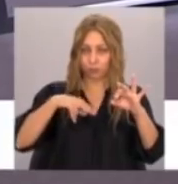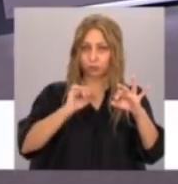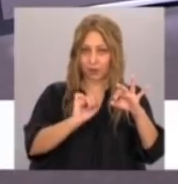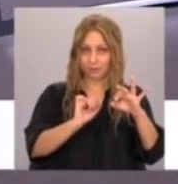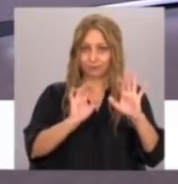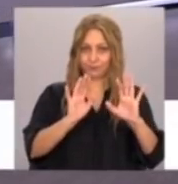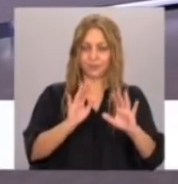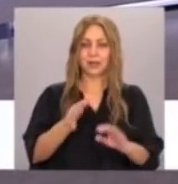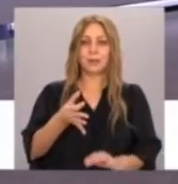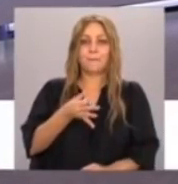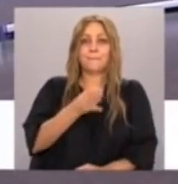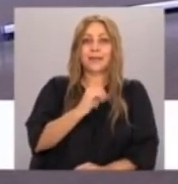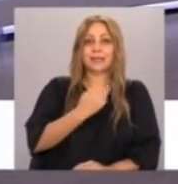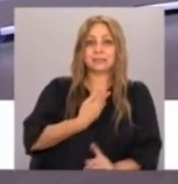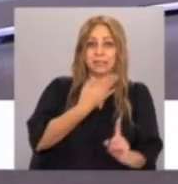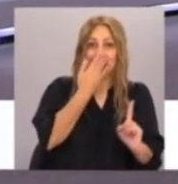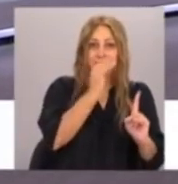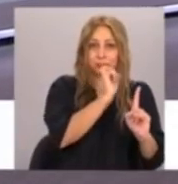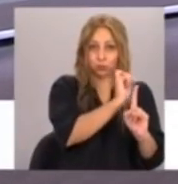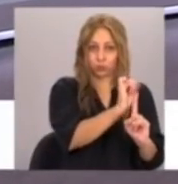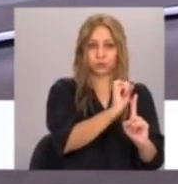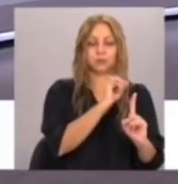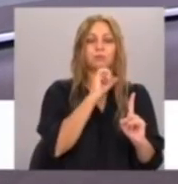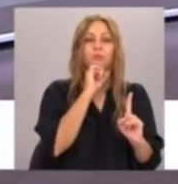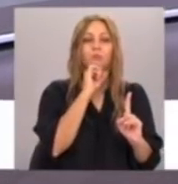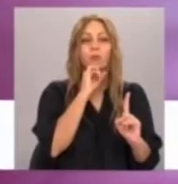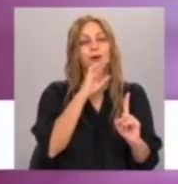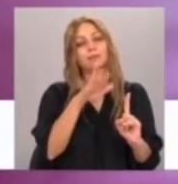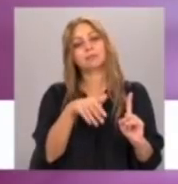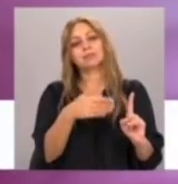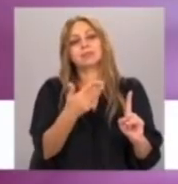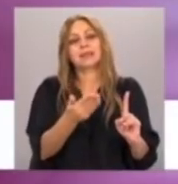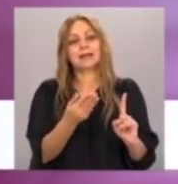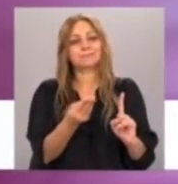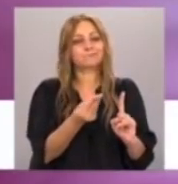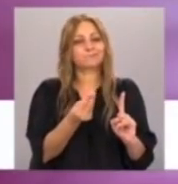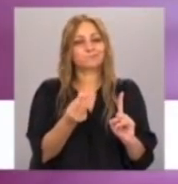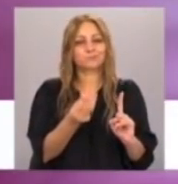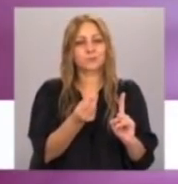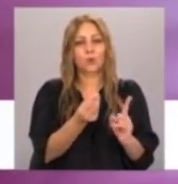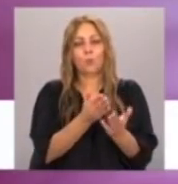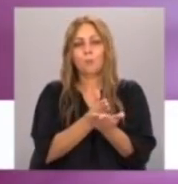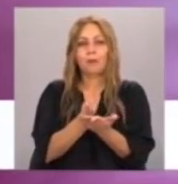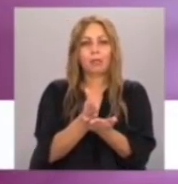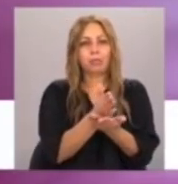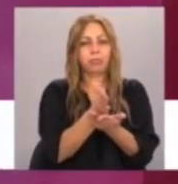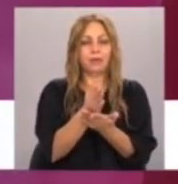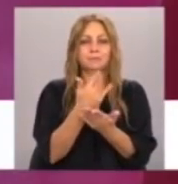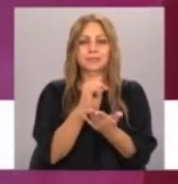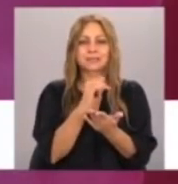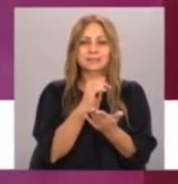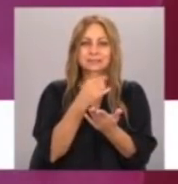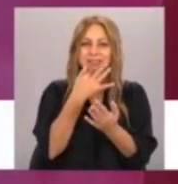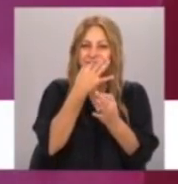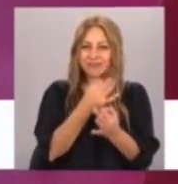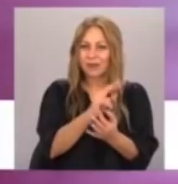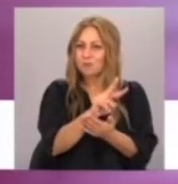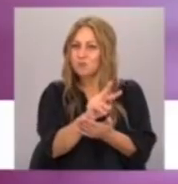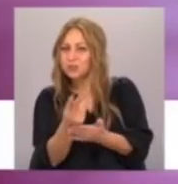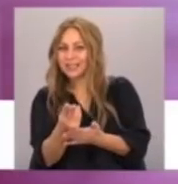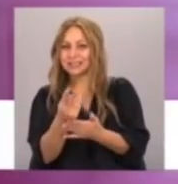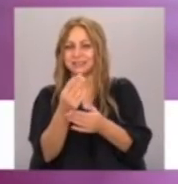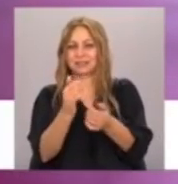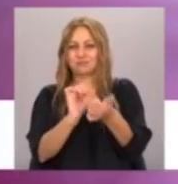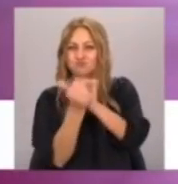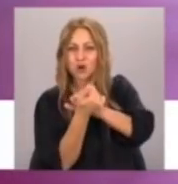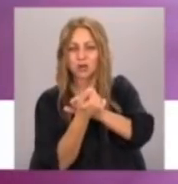abstração que o PSD assumir pode conduzir a uma espécie de alternância mas não conduzam a alternativa verdadeira portanto